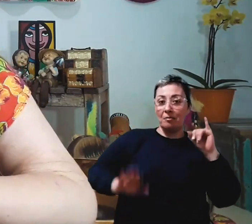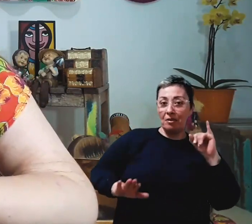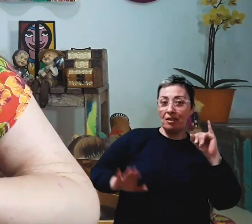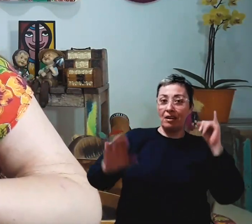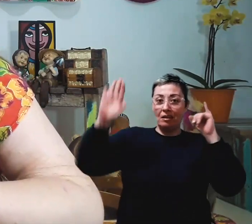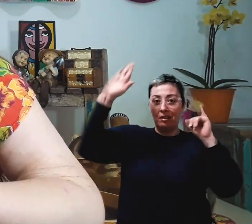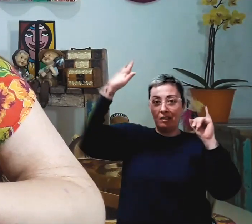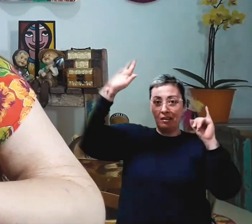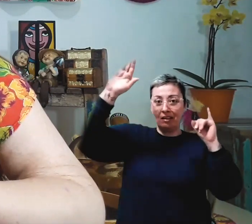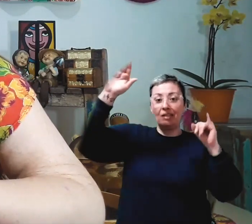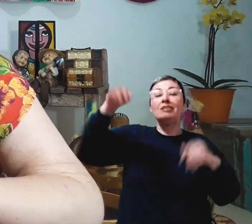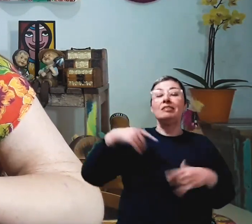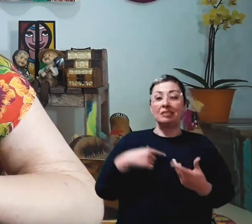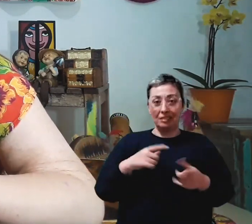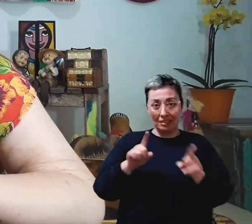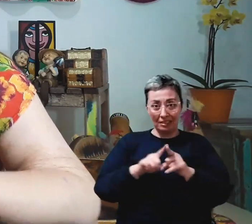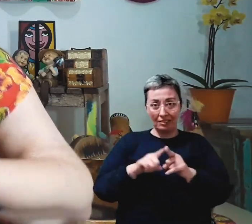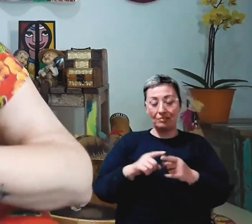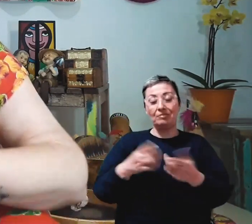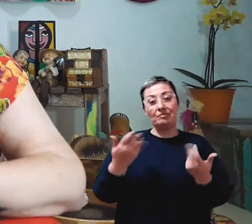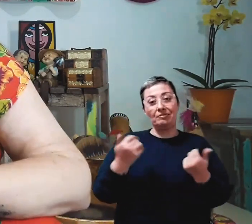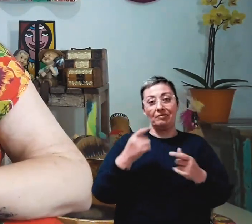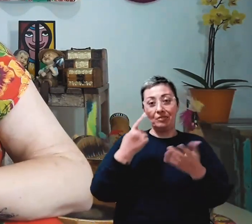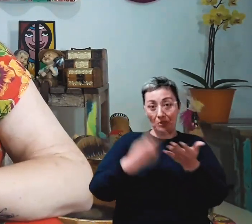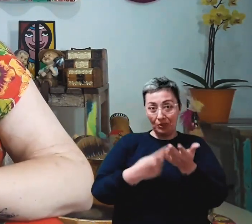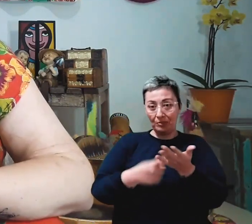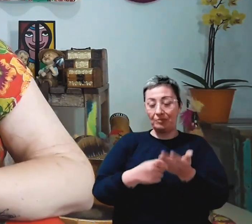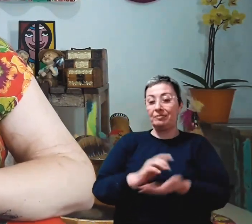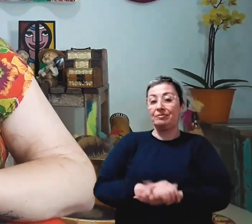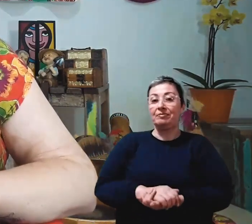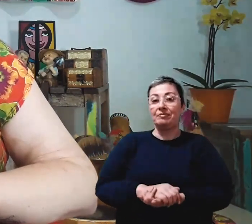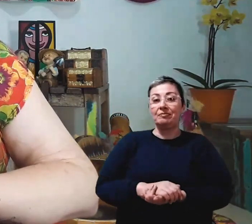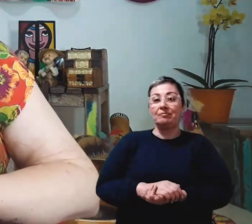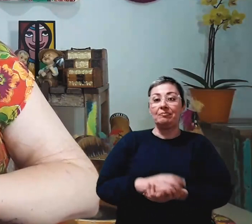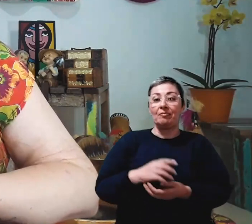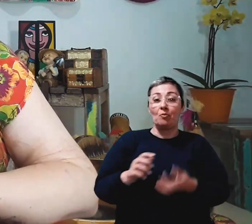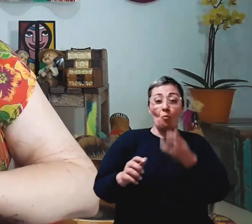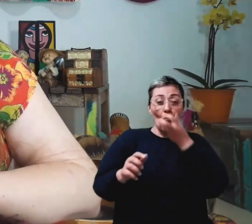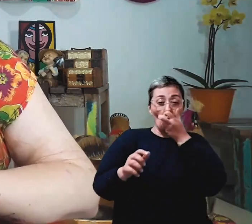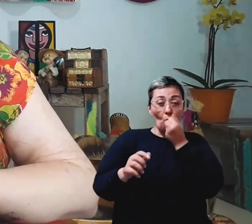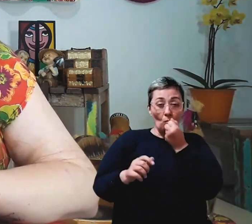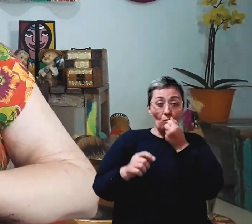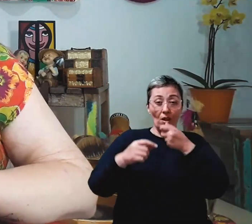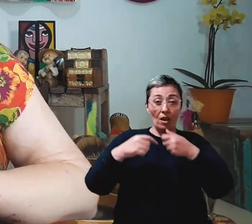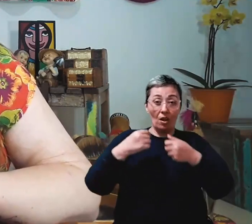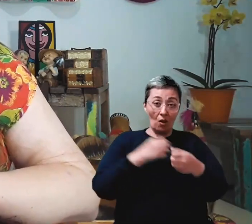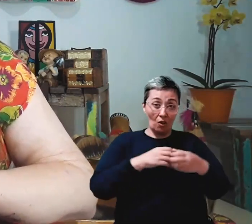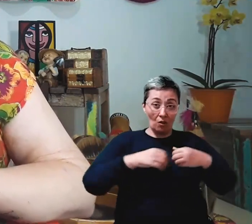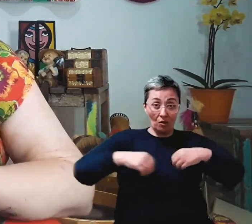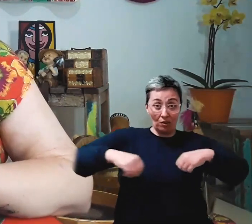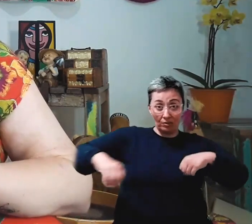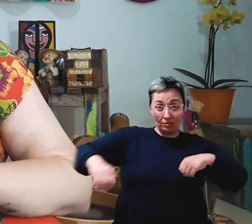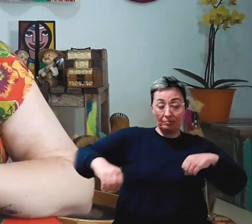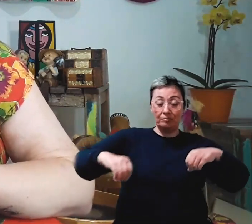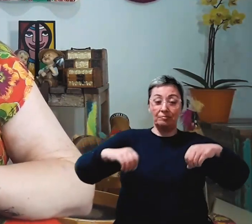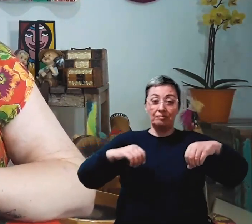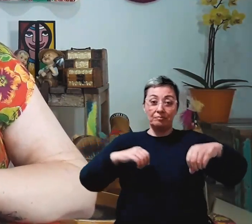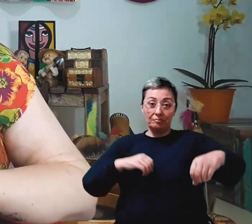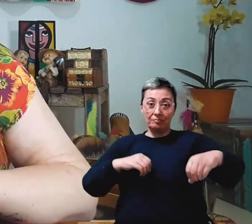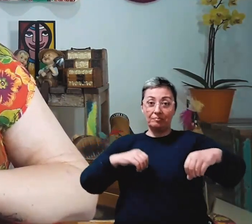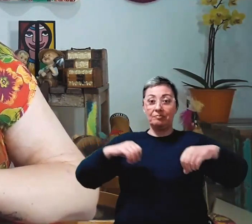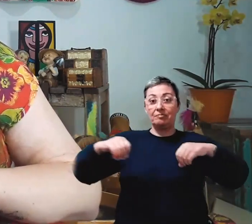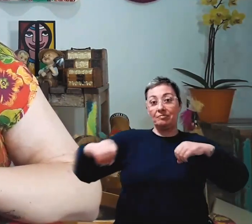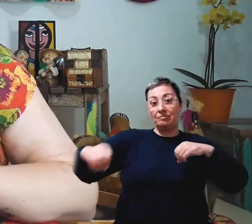irmãozão. Combinado? Vamos lá? O limão entrou na roda,